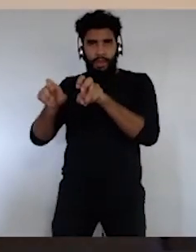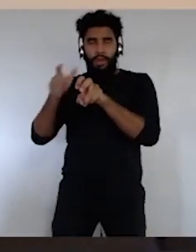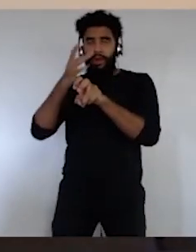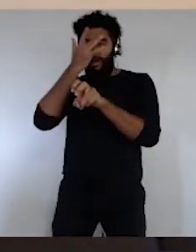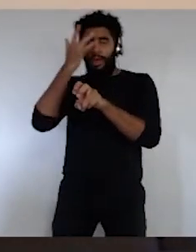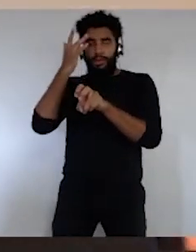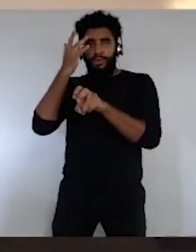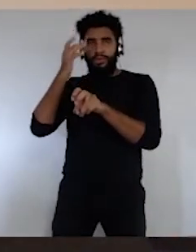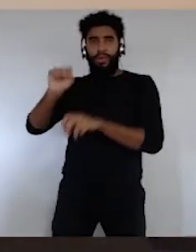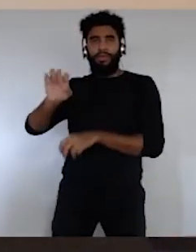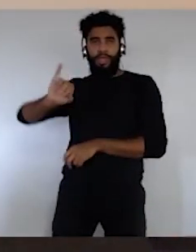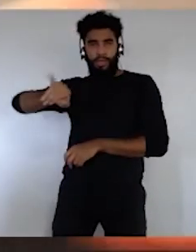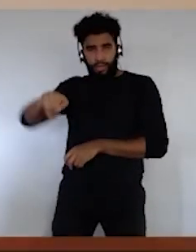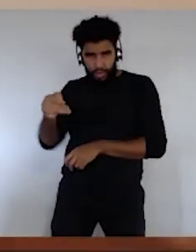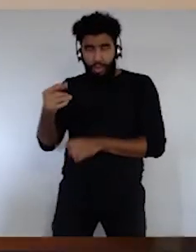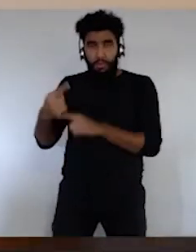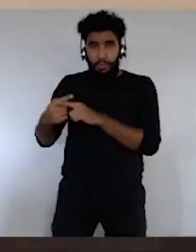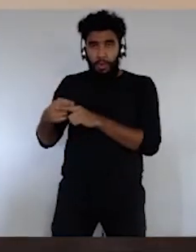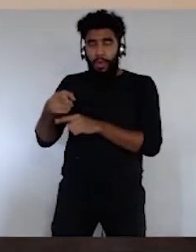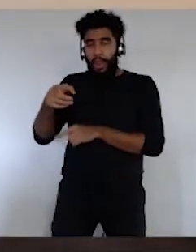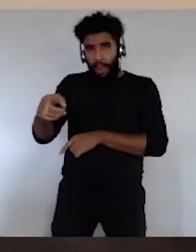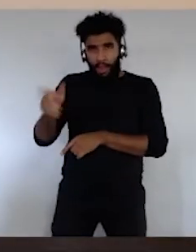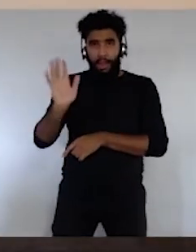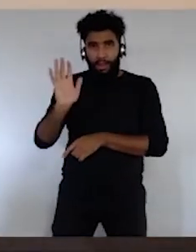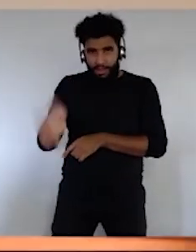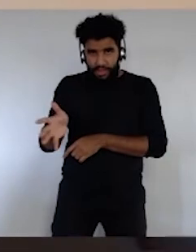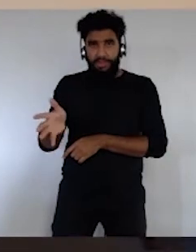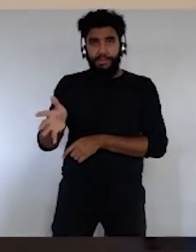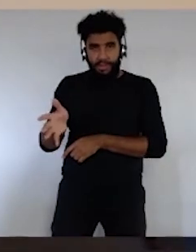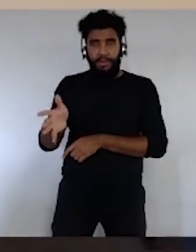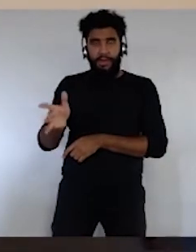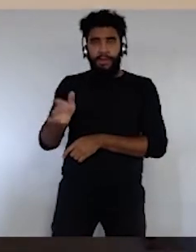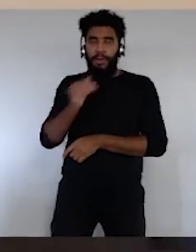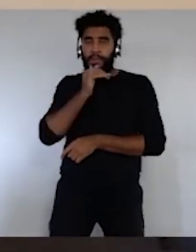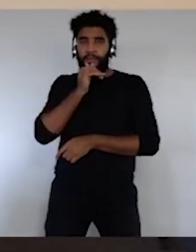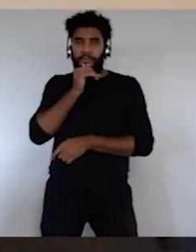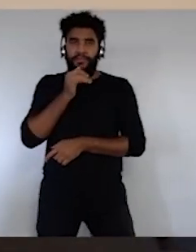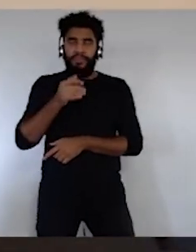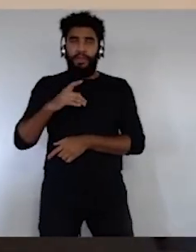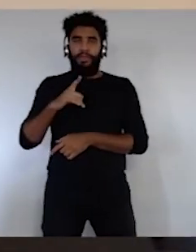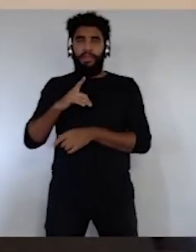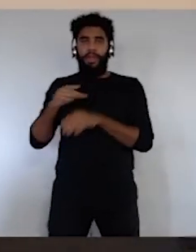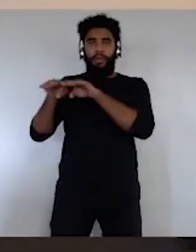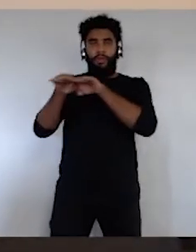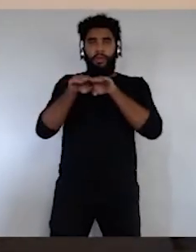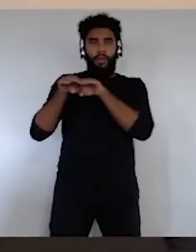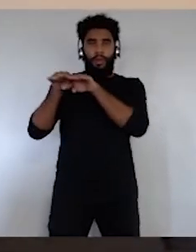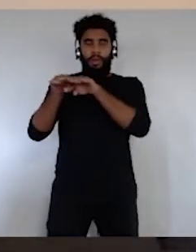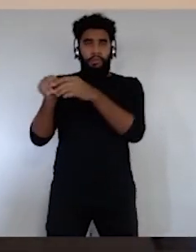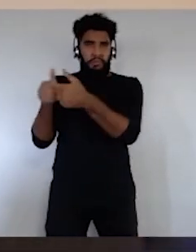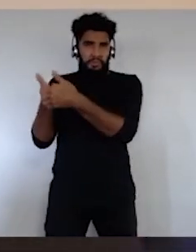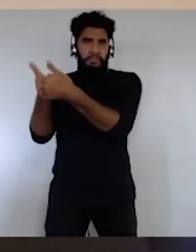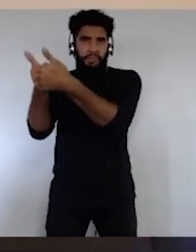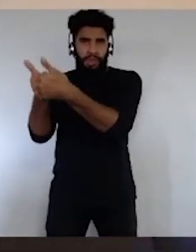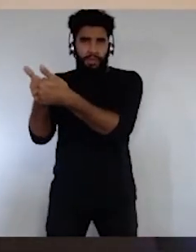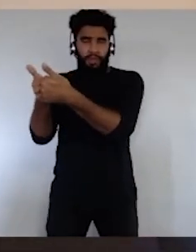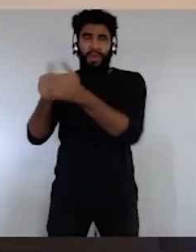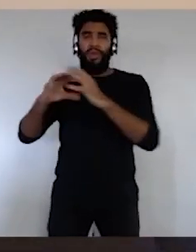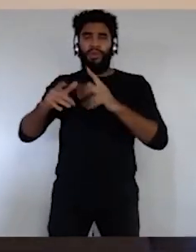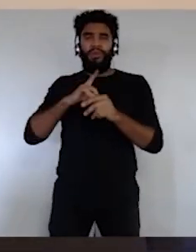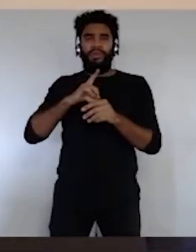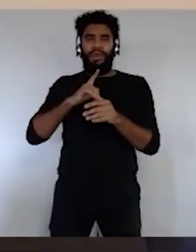um ministro, nem que você admita que o ministro transfira para os assessores boa parte do trabalho, ainda assim não é possível essa quantidade de